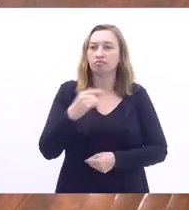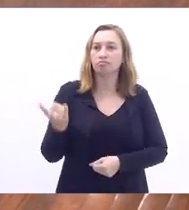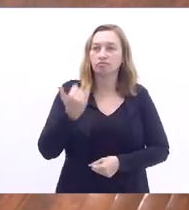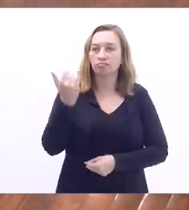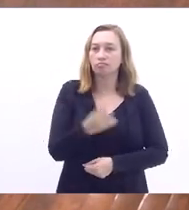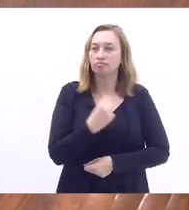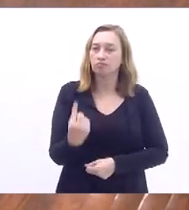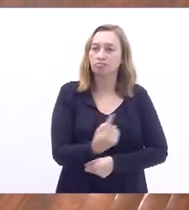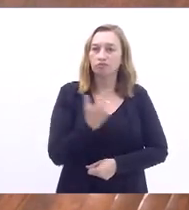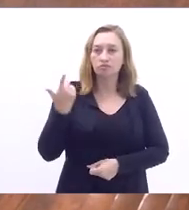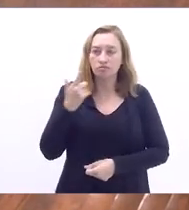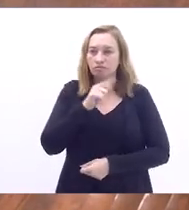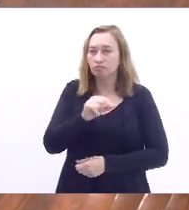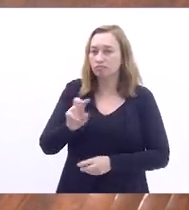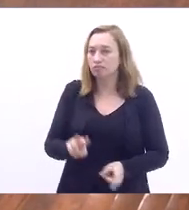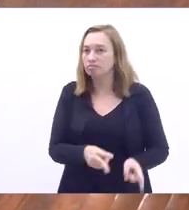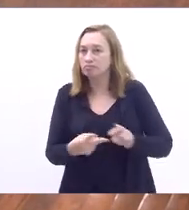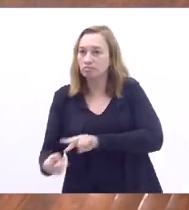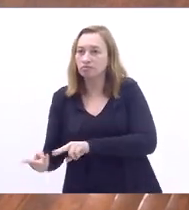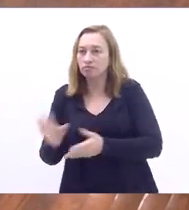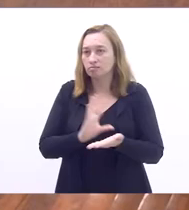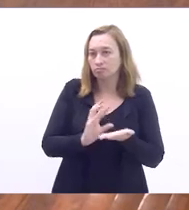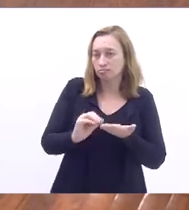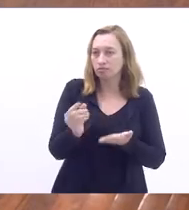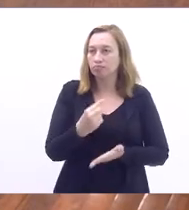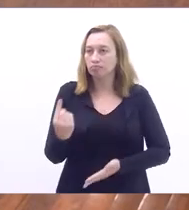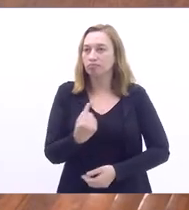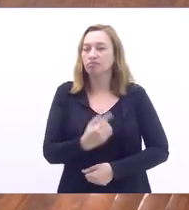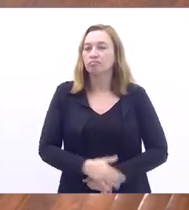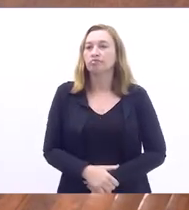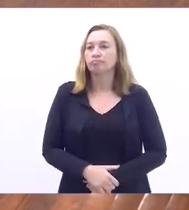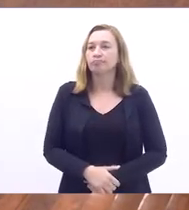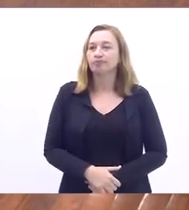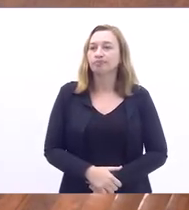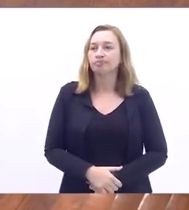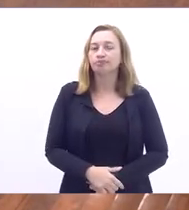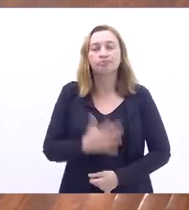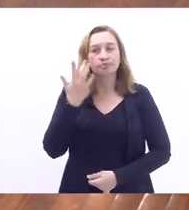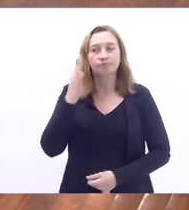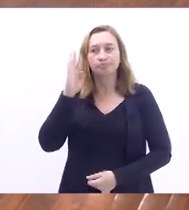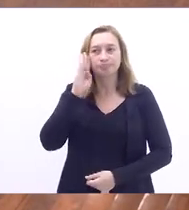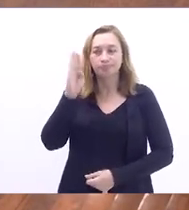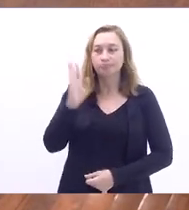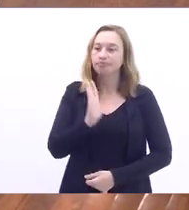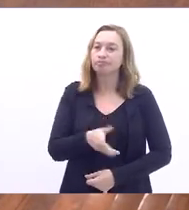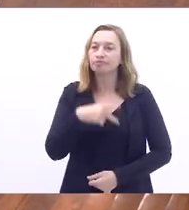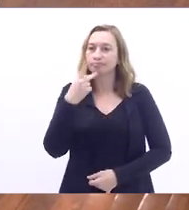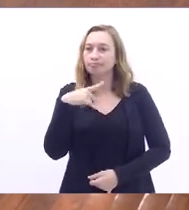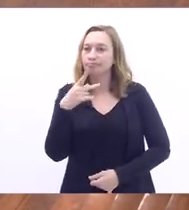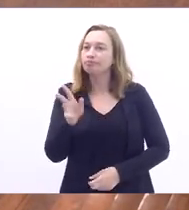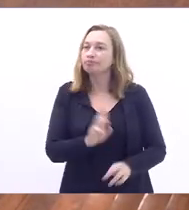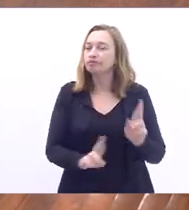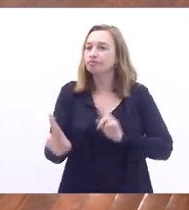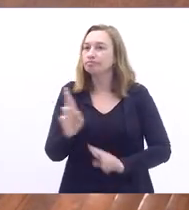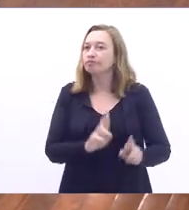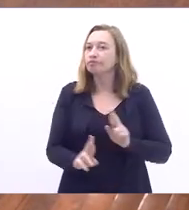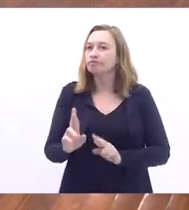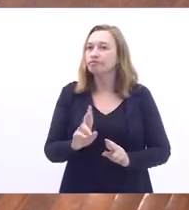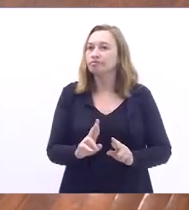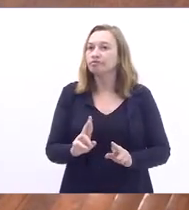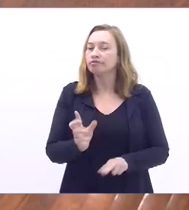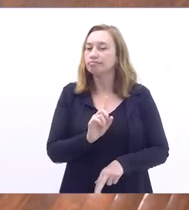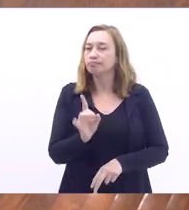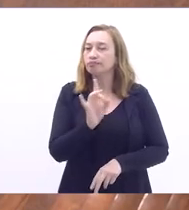para a gente conseguir encaminhar as nossas faltas Eu acho que o principal foi dito aqui com relação à questão